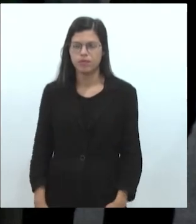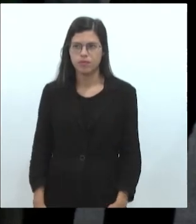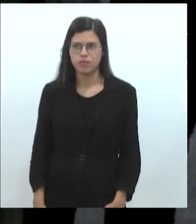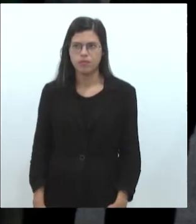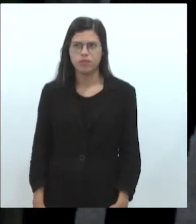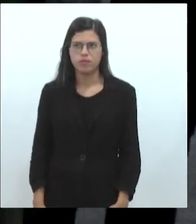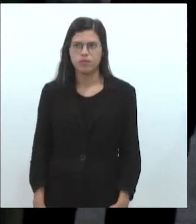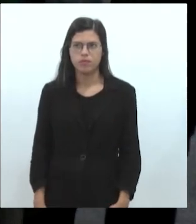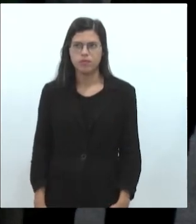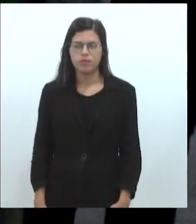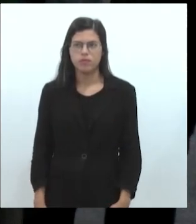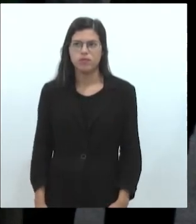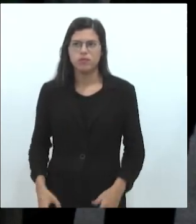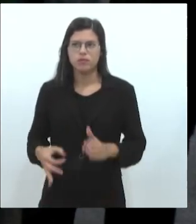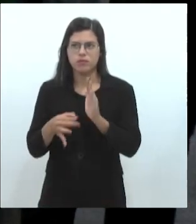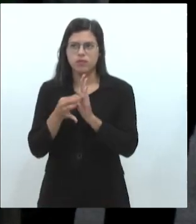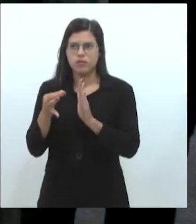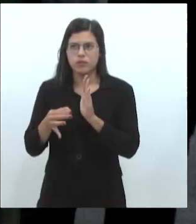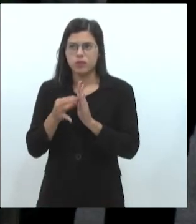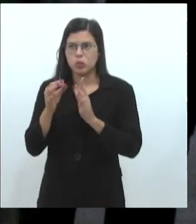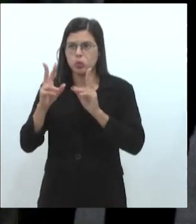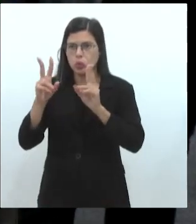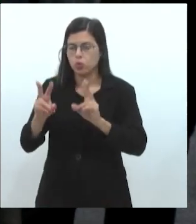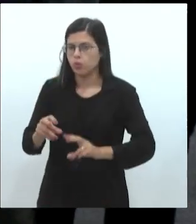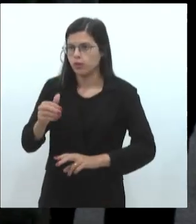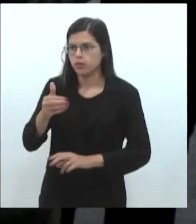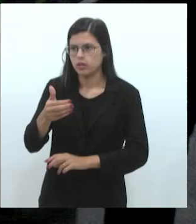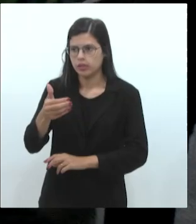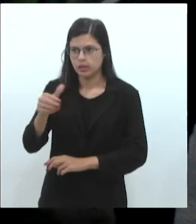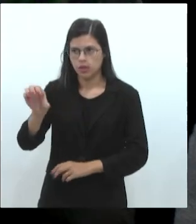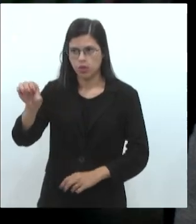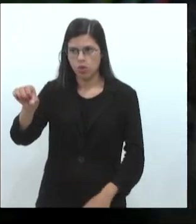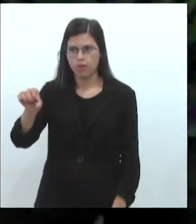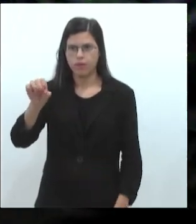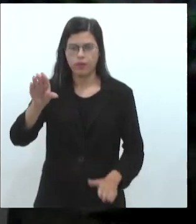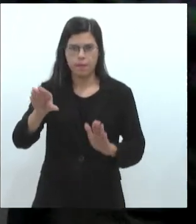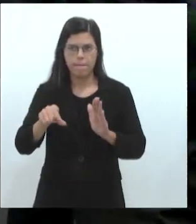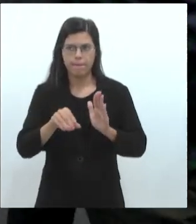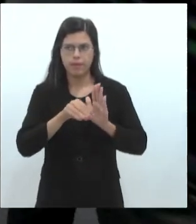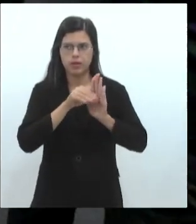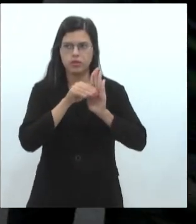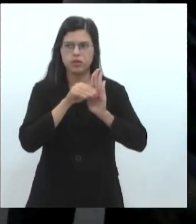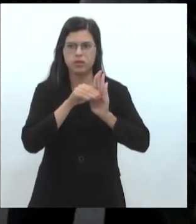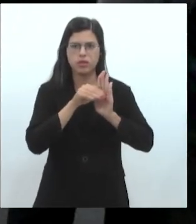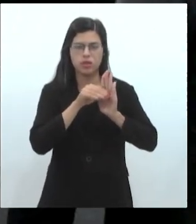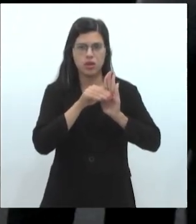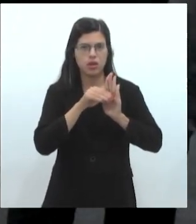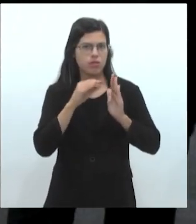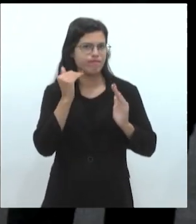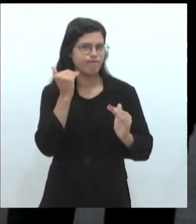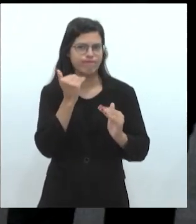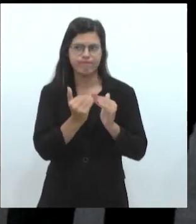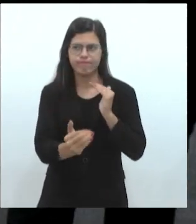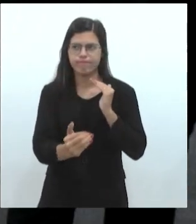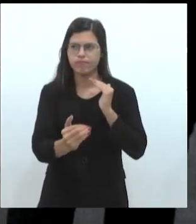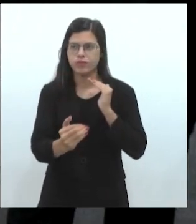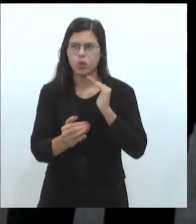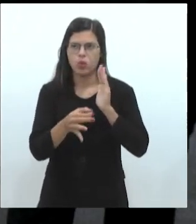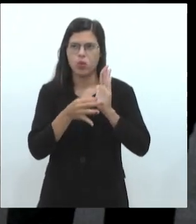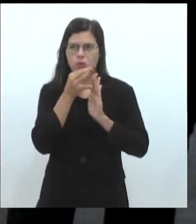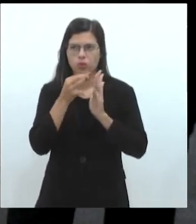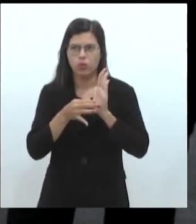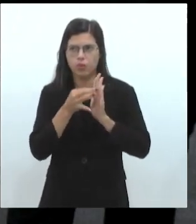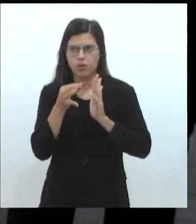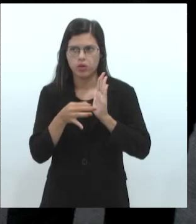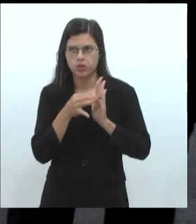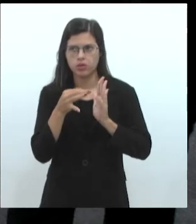sobre 19 emendas. Eu discordo do parecer. Eu estou dizendo que eu não estou com regimento